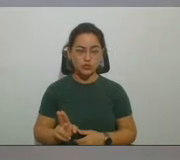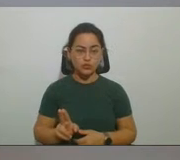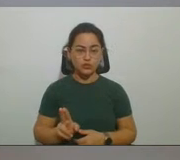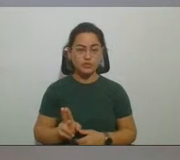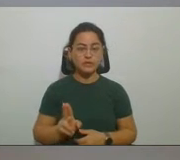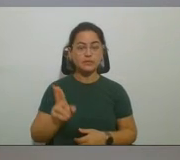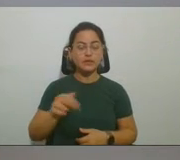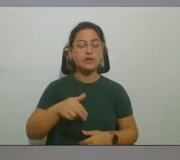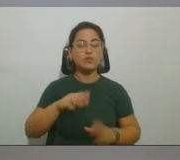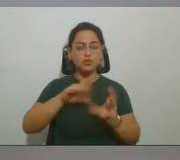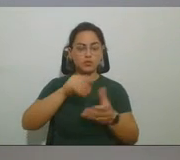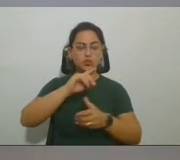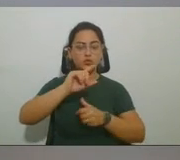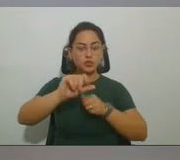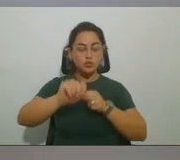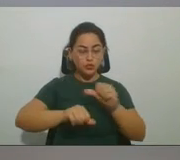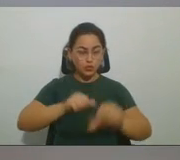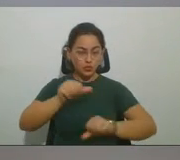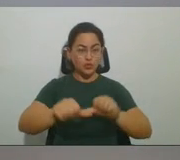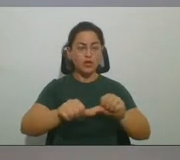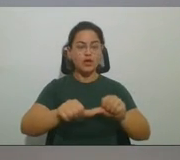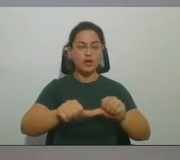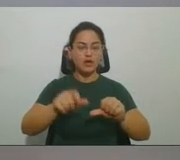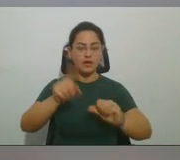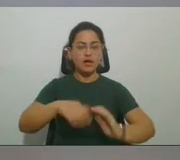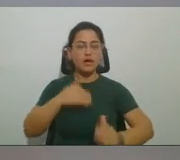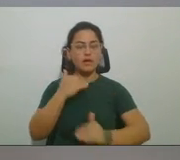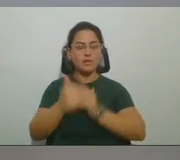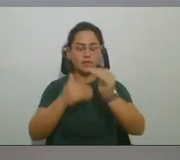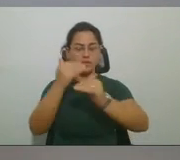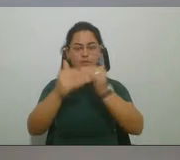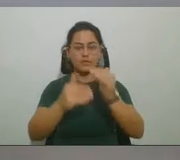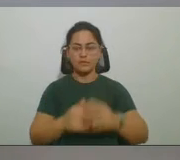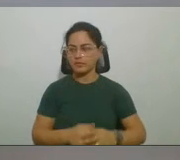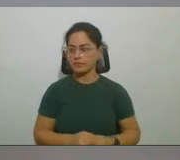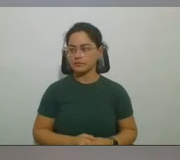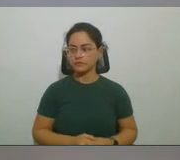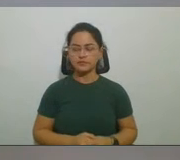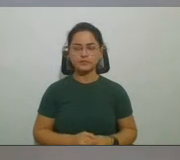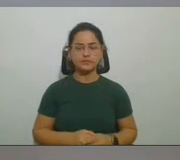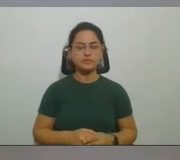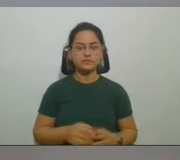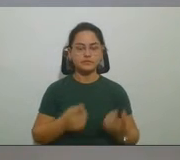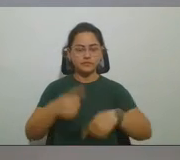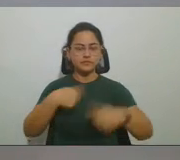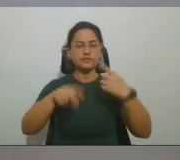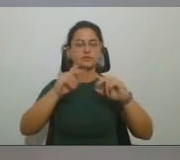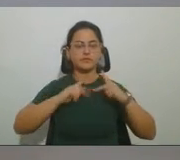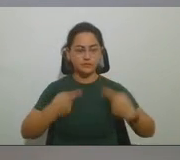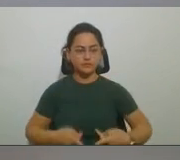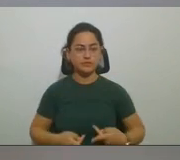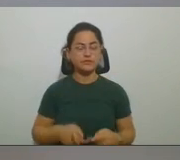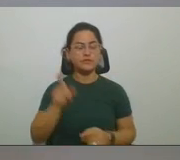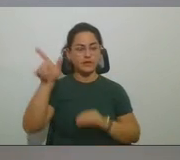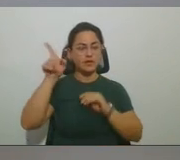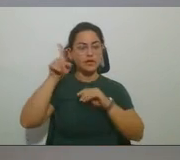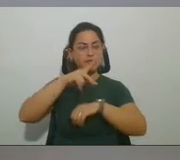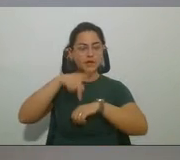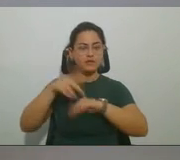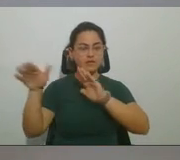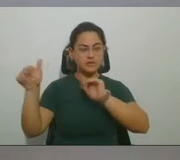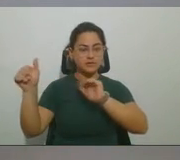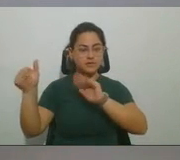mundo, do Centro Nacional de Investigação e Evolução Humana, sobre Evolução Humana, em Burgos, na Espanha.